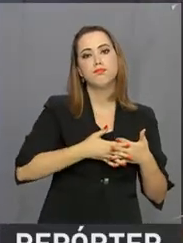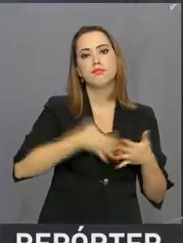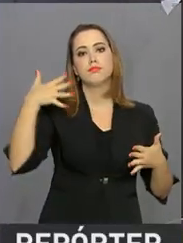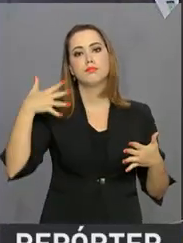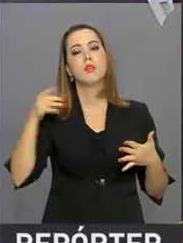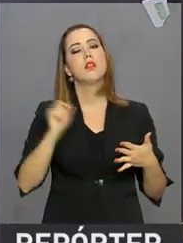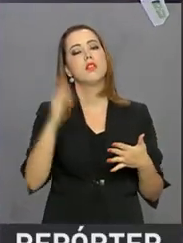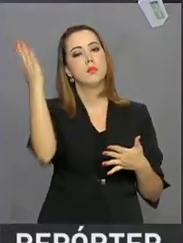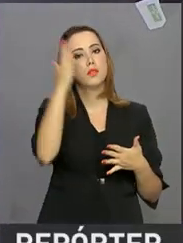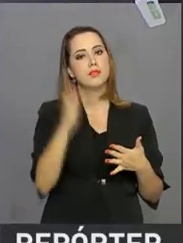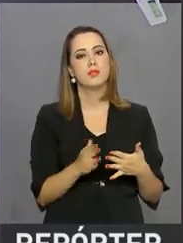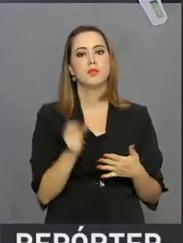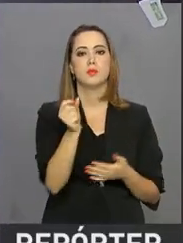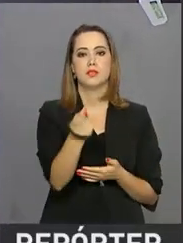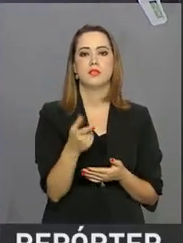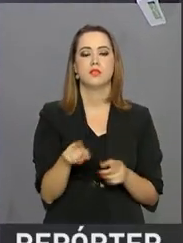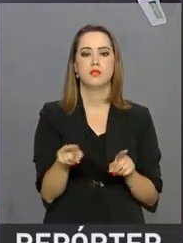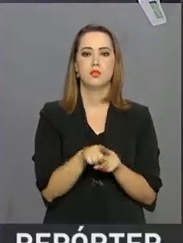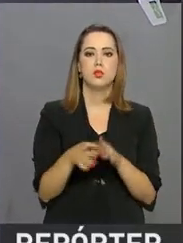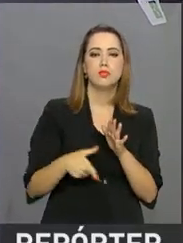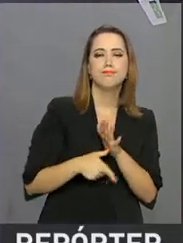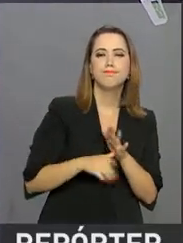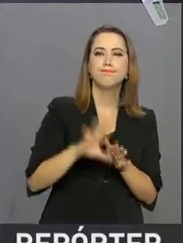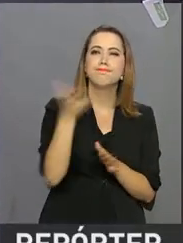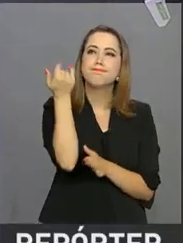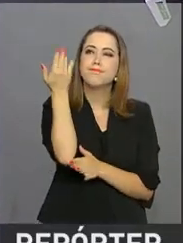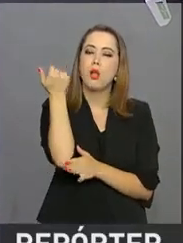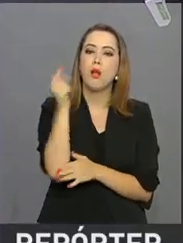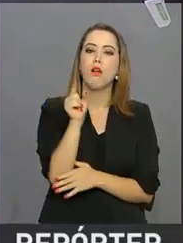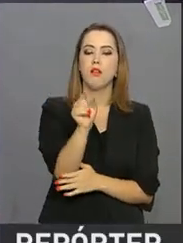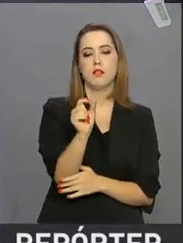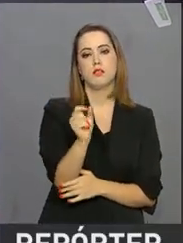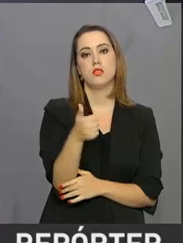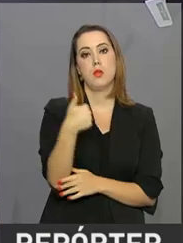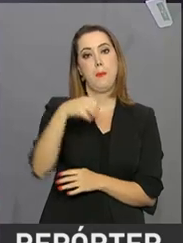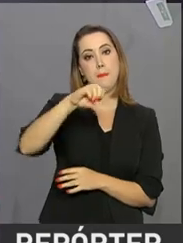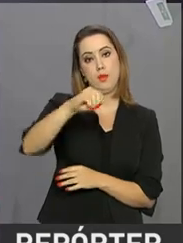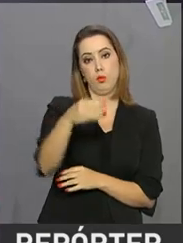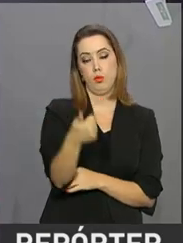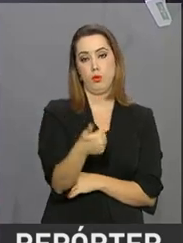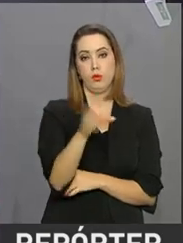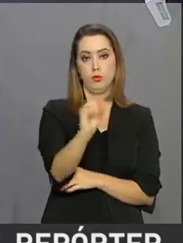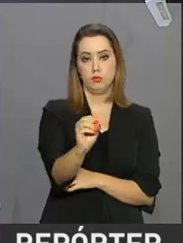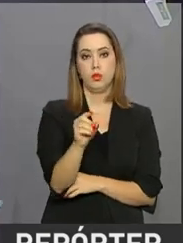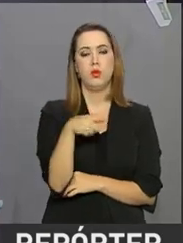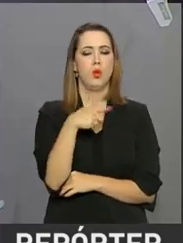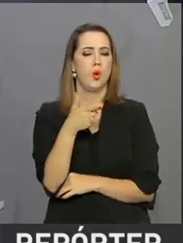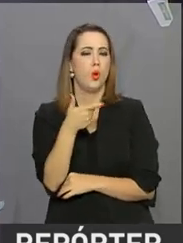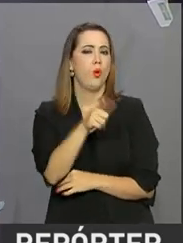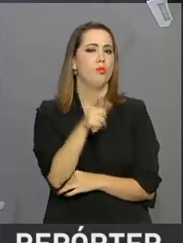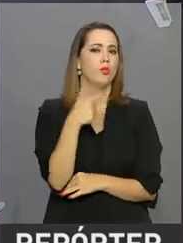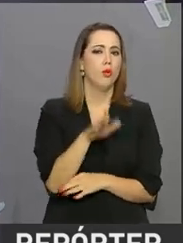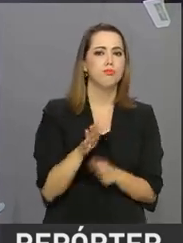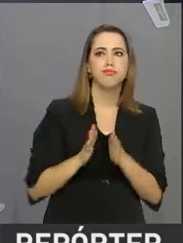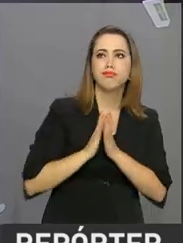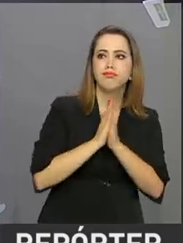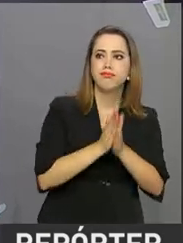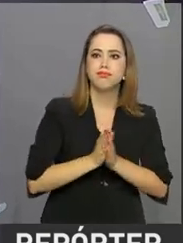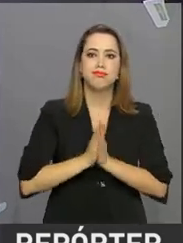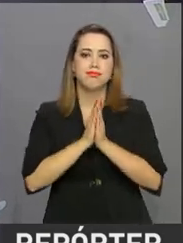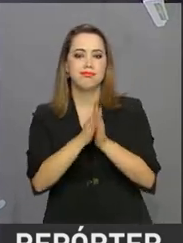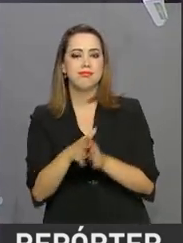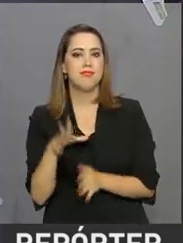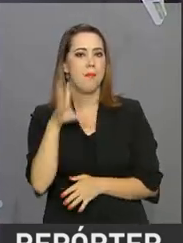fogo simbólico, ela advém desde a época de 1910. Olavo Bilac e outros adoradores do civismo e